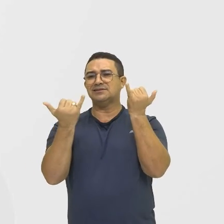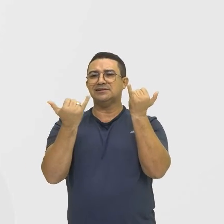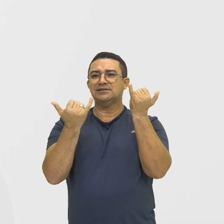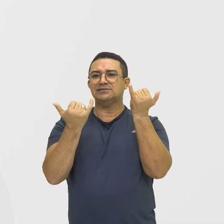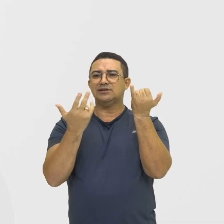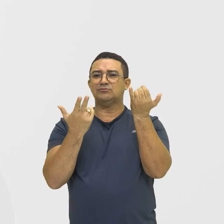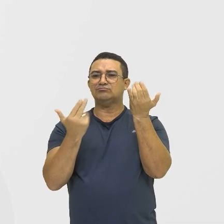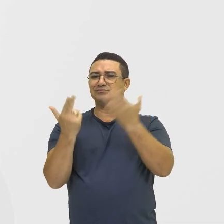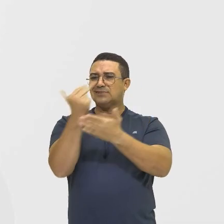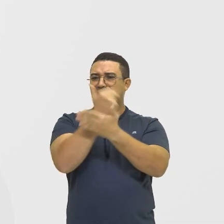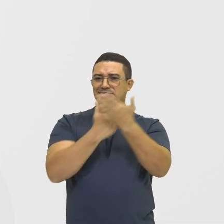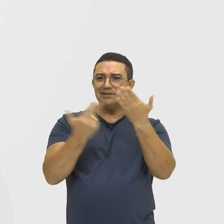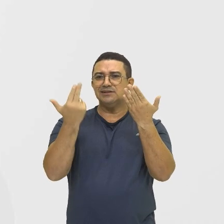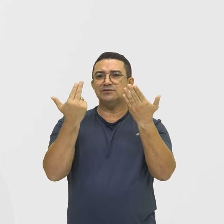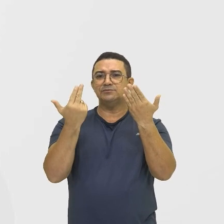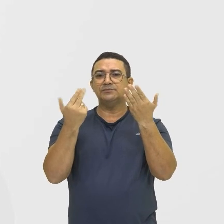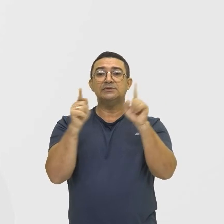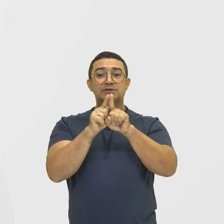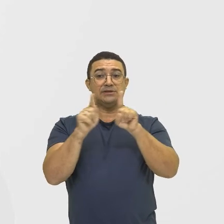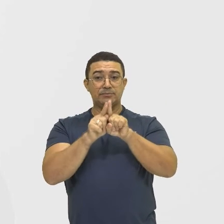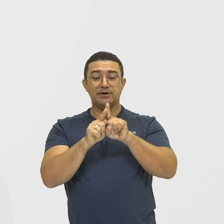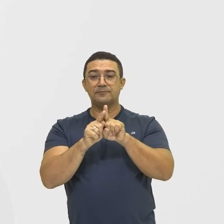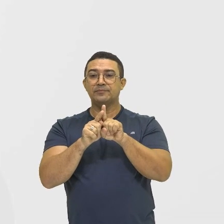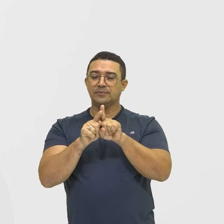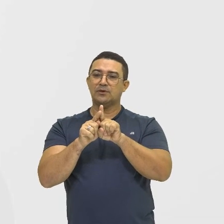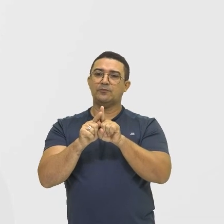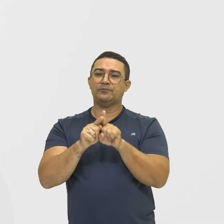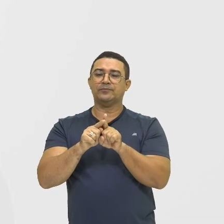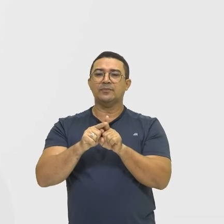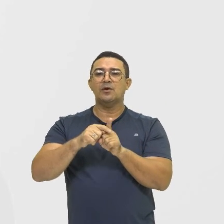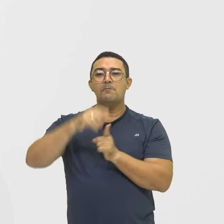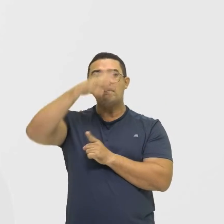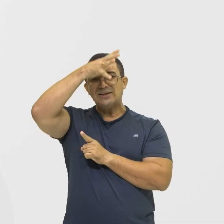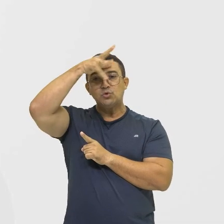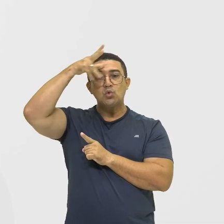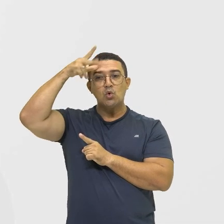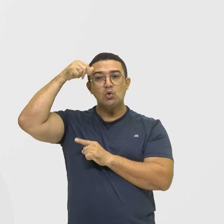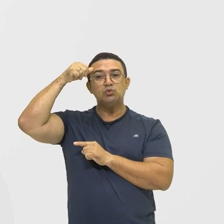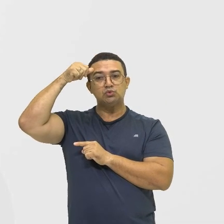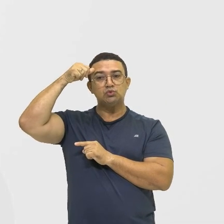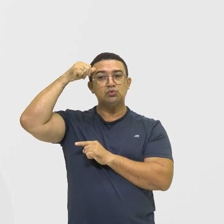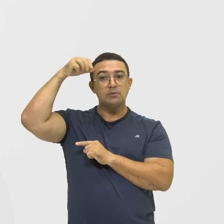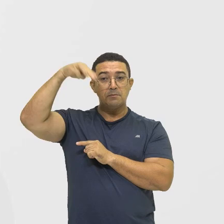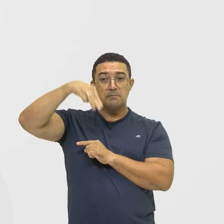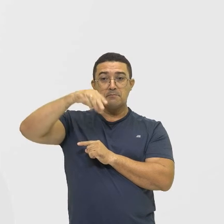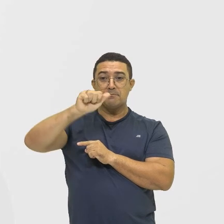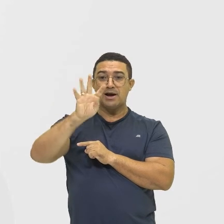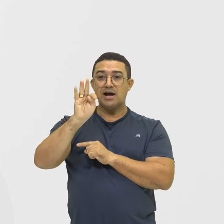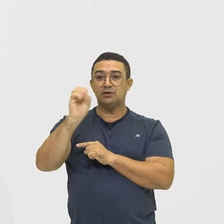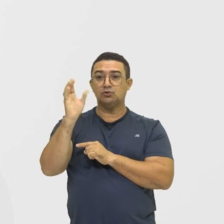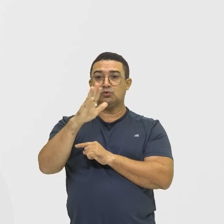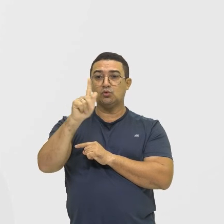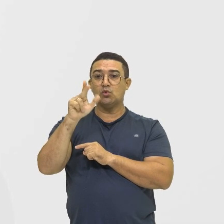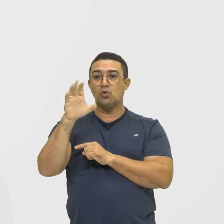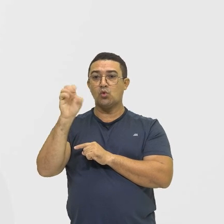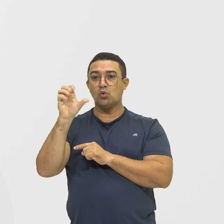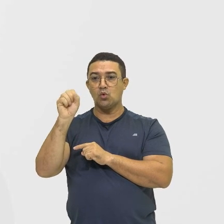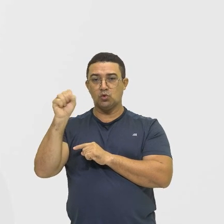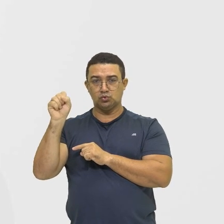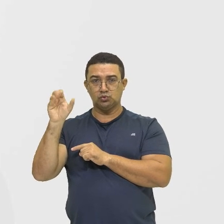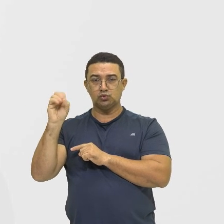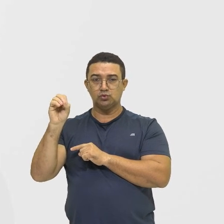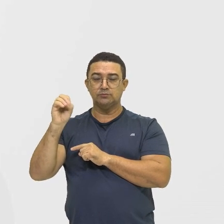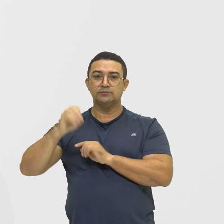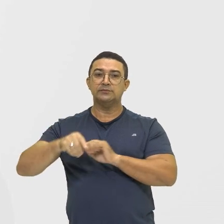Nós temos em Rondonópolis, no Mato Grosso, aí alguns exemplos, e nós temos em Cariris Velhos,